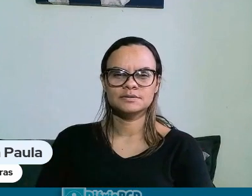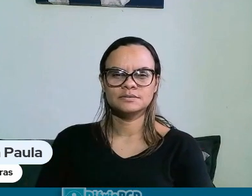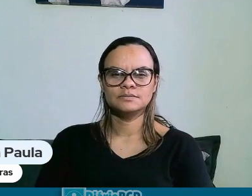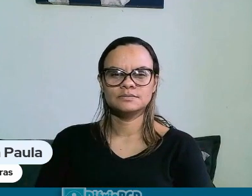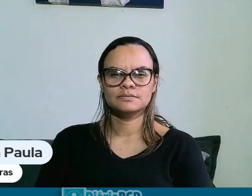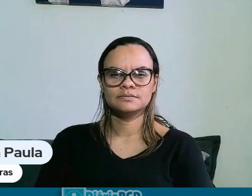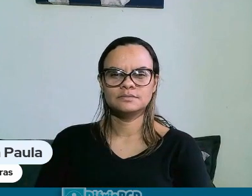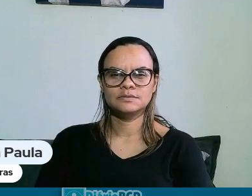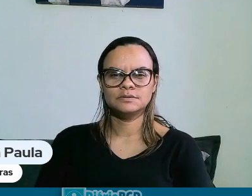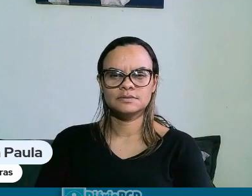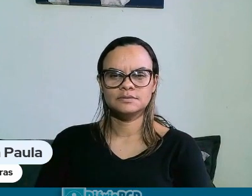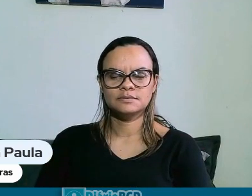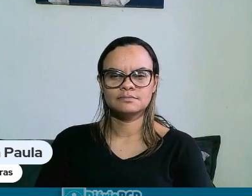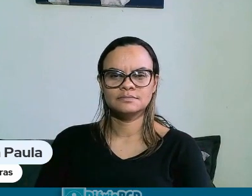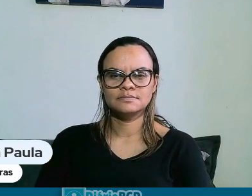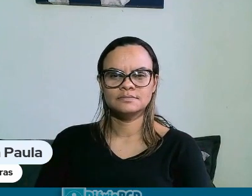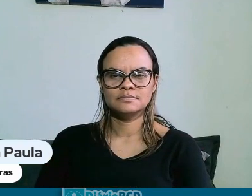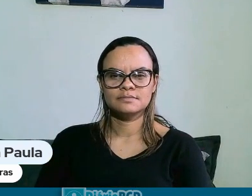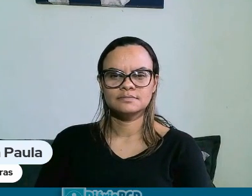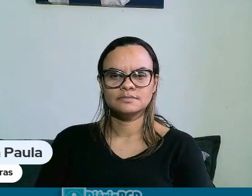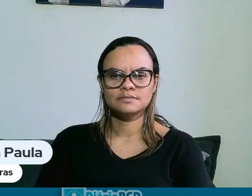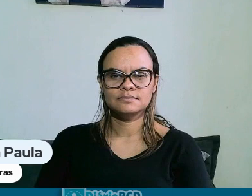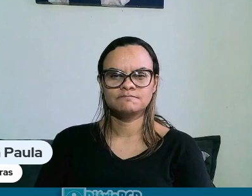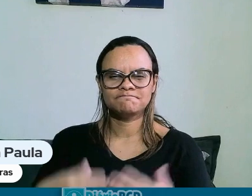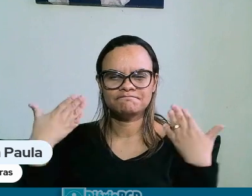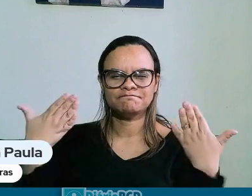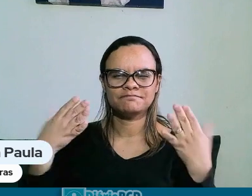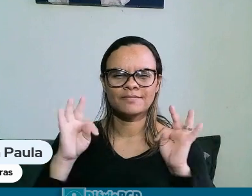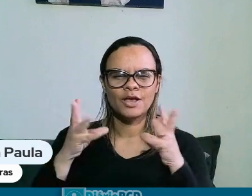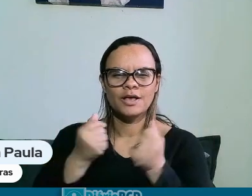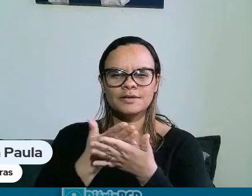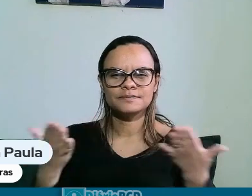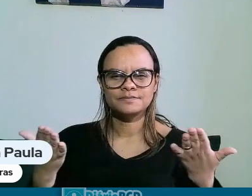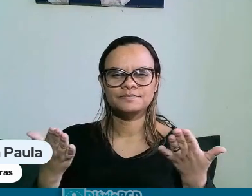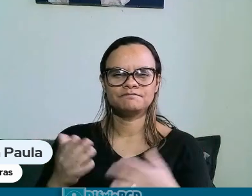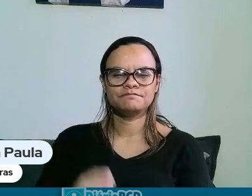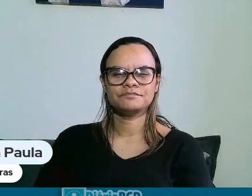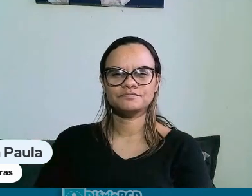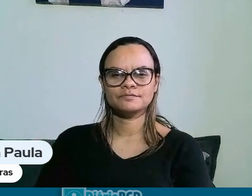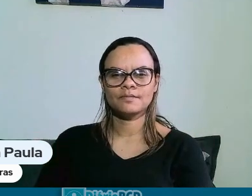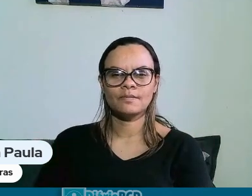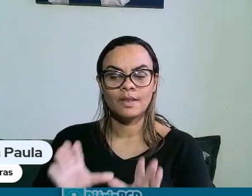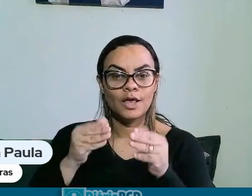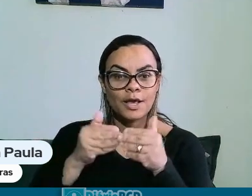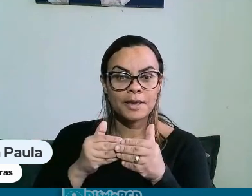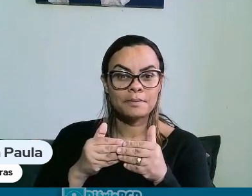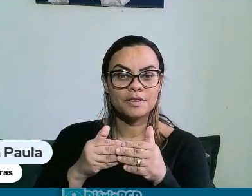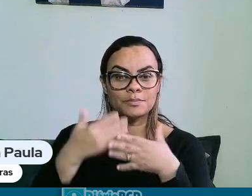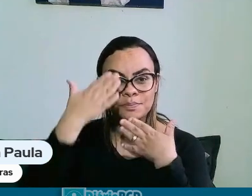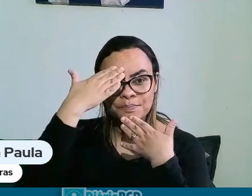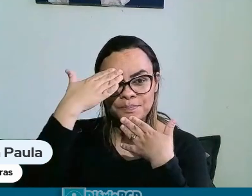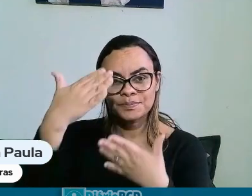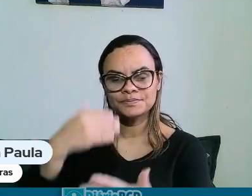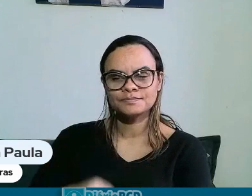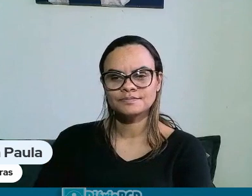documento. Muito obrigado, professor. Grande abraço a todos, ao senhor, a toda a sua equipe, a nossa gratidão. E